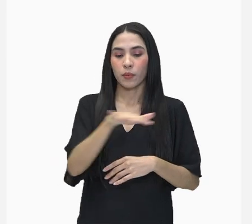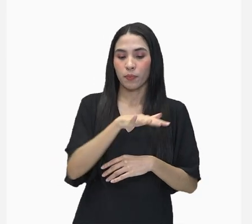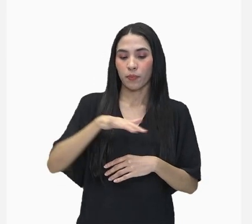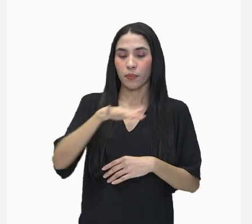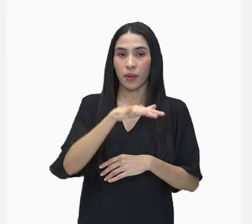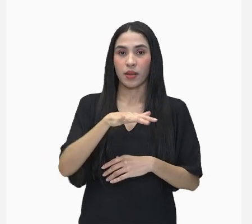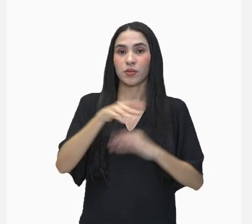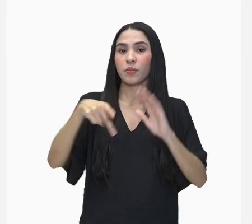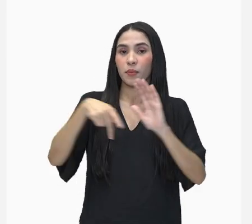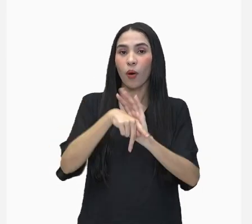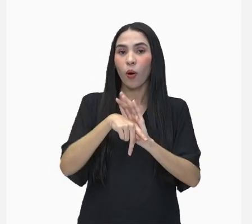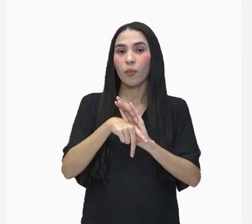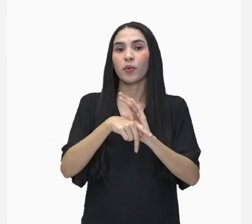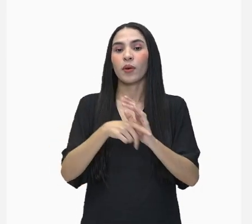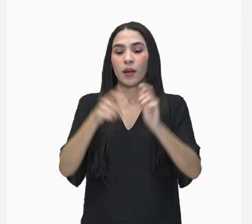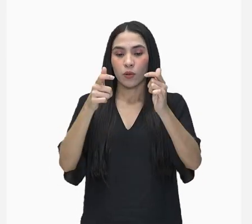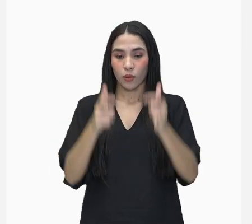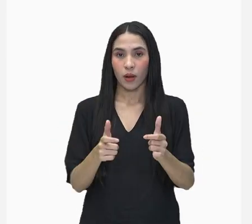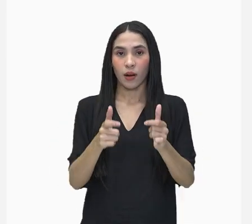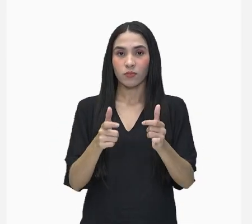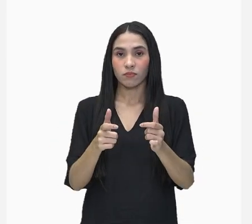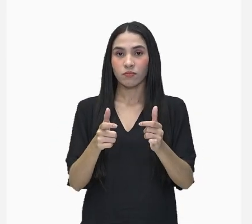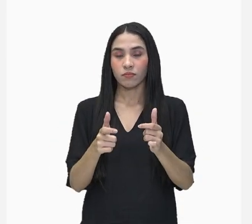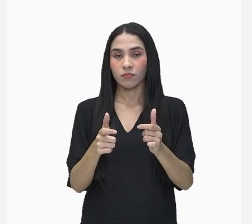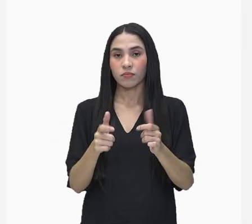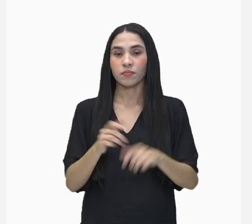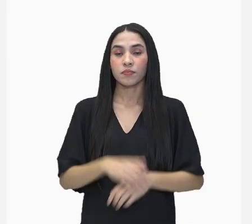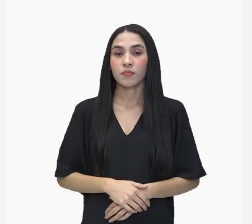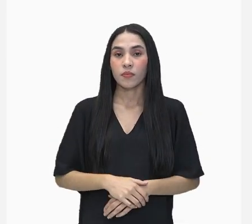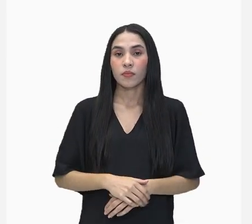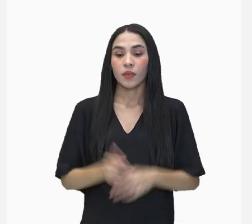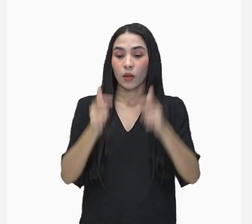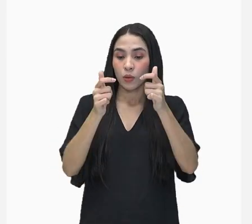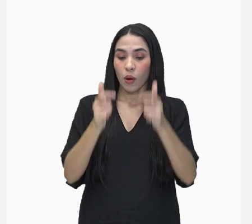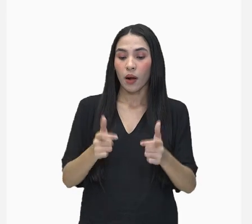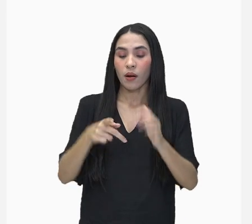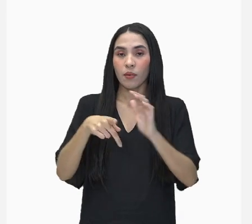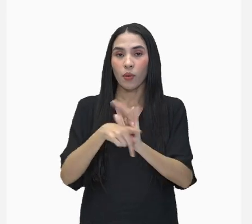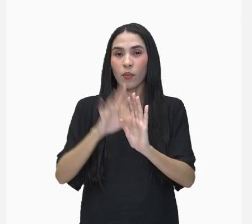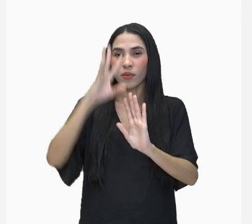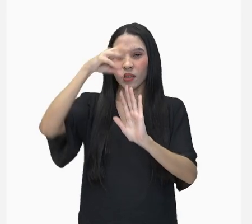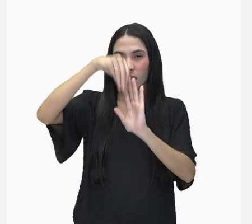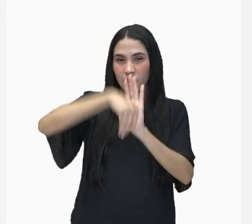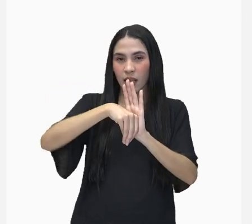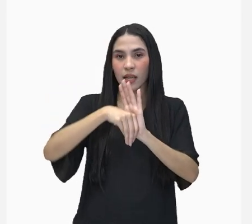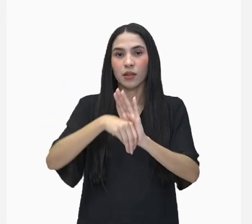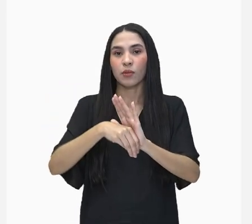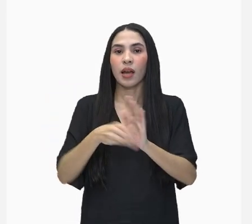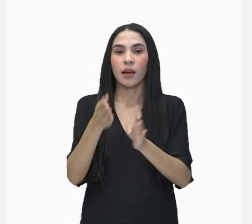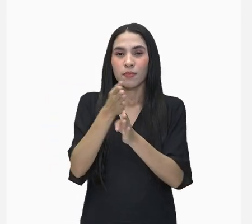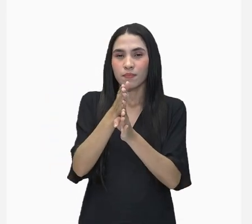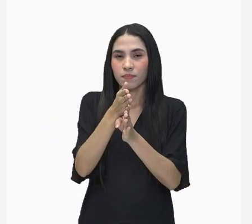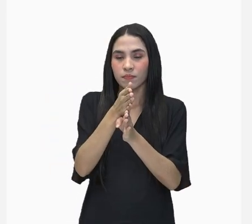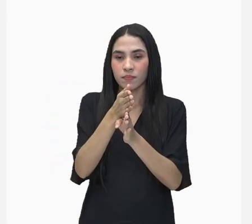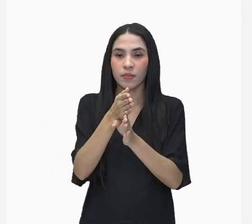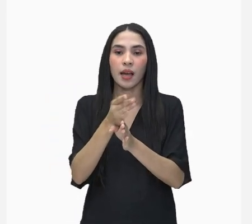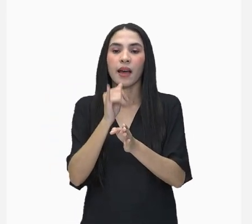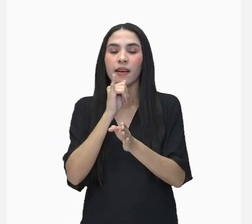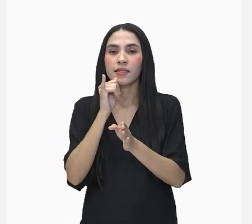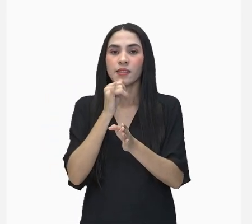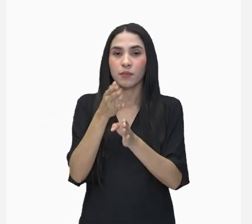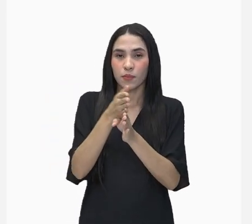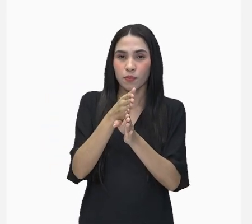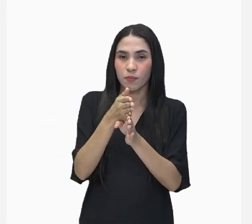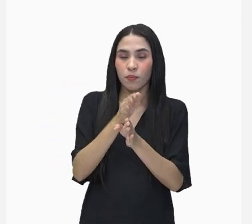geográfico onde está a sede, onde se concentram ali dentro de suas fronteiras uma